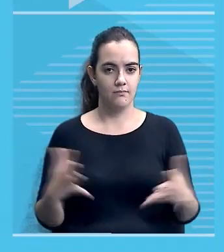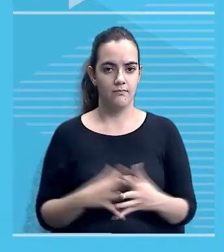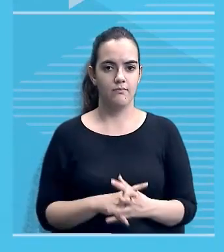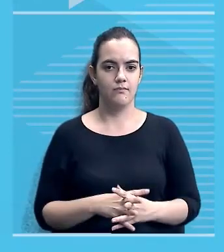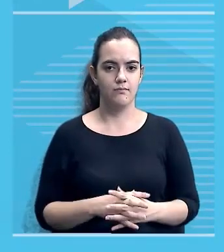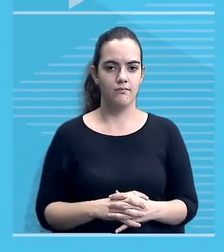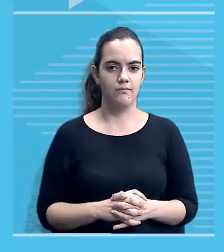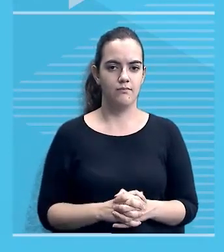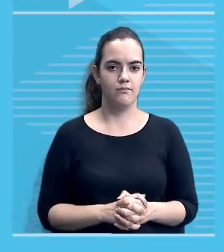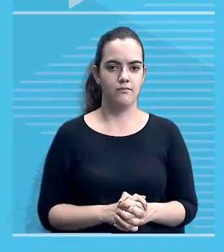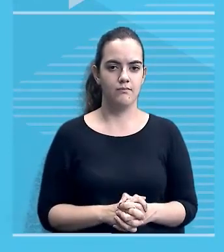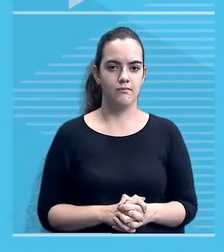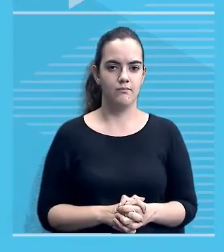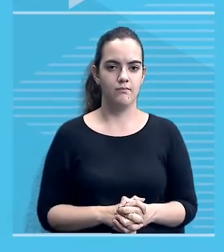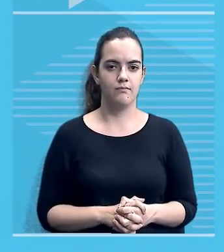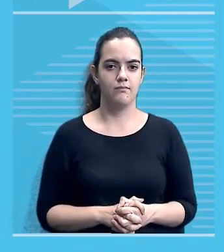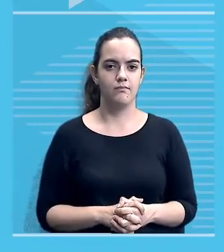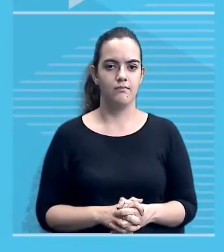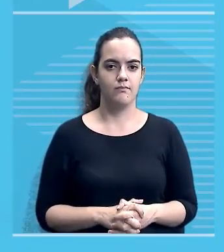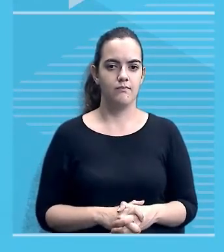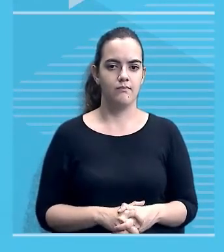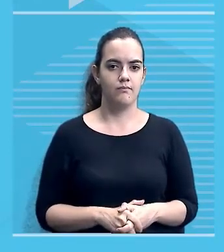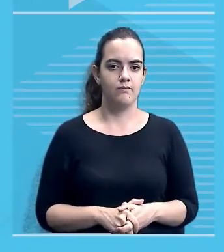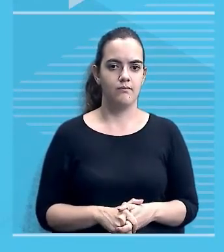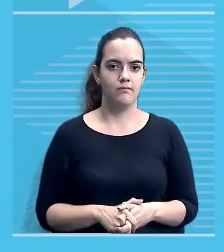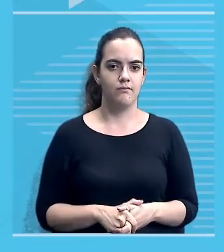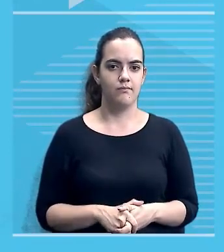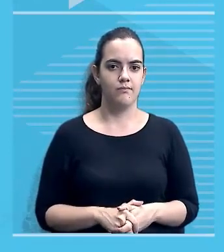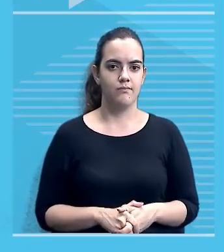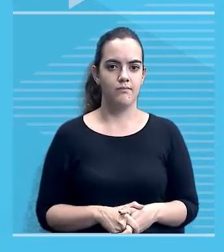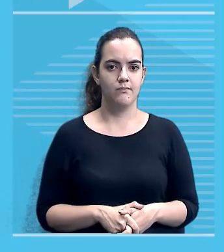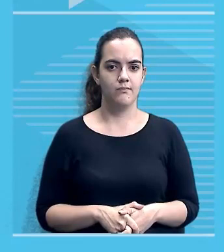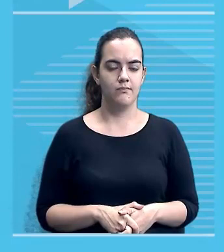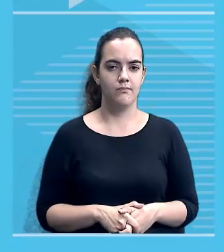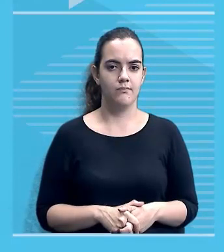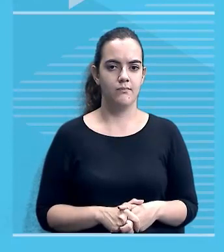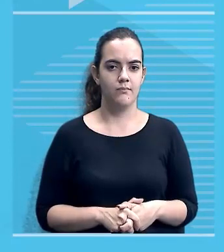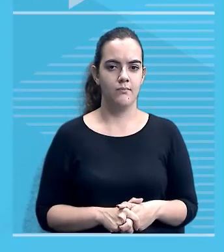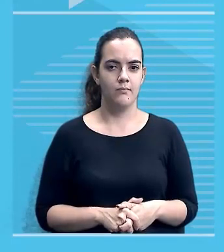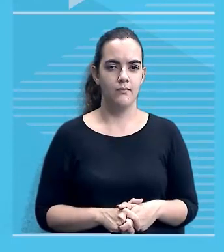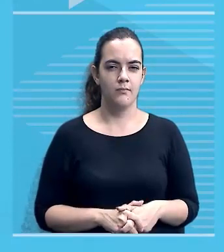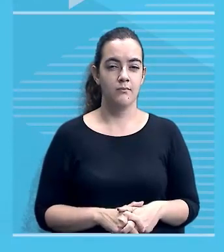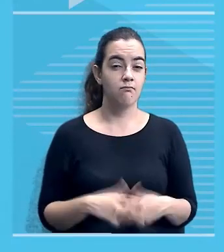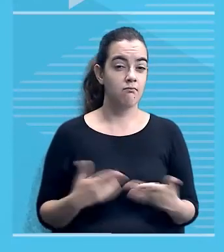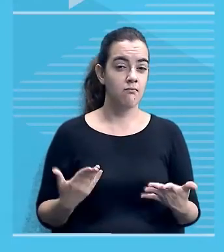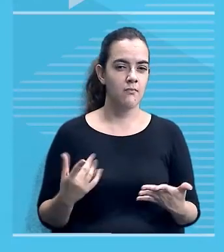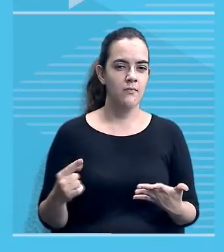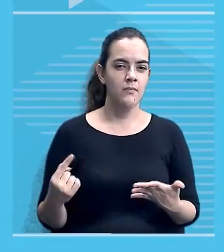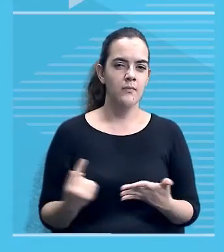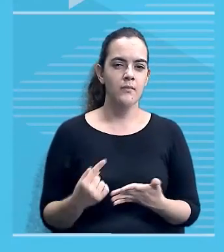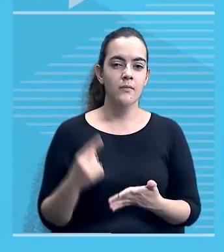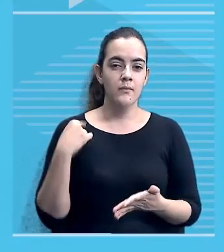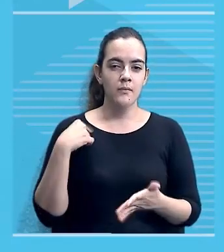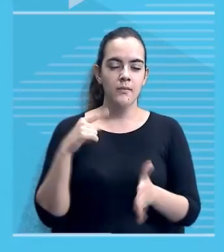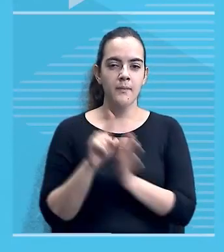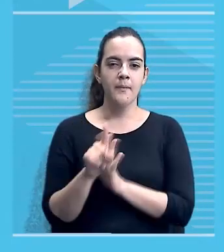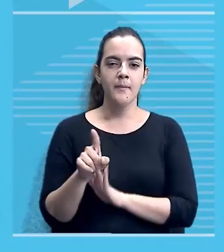galerinha Betânia 3 Bom Jesus 11 062 São Francisco